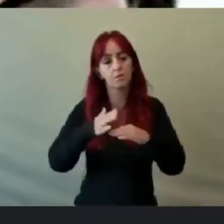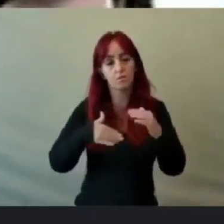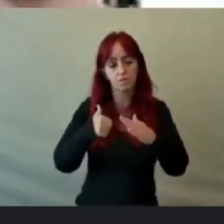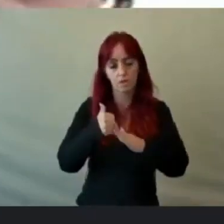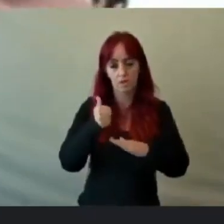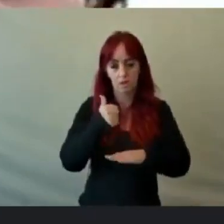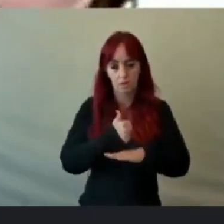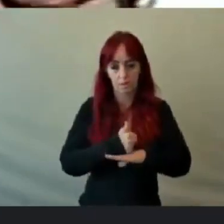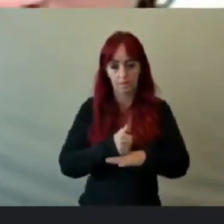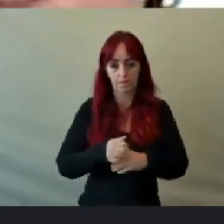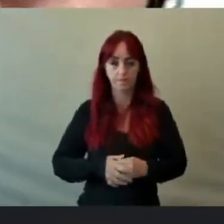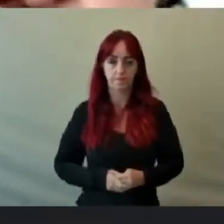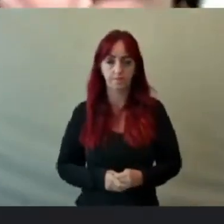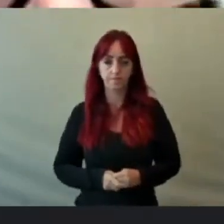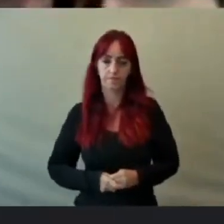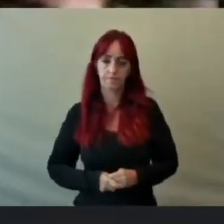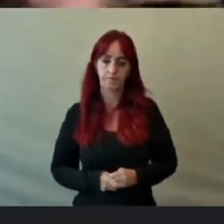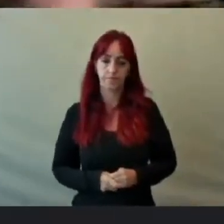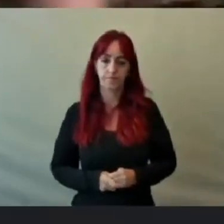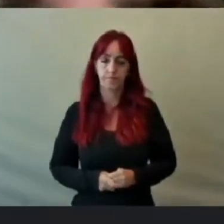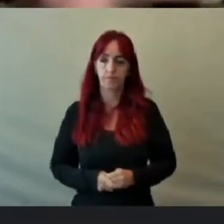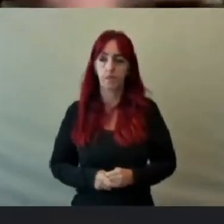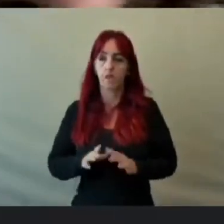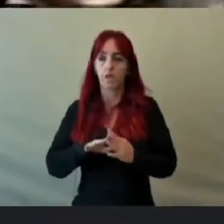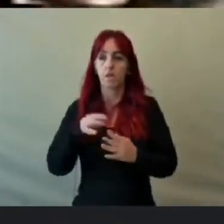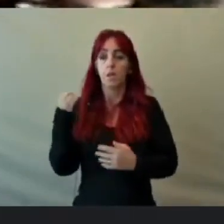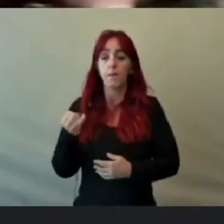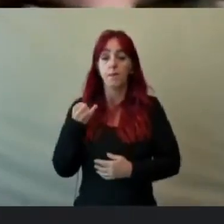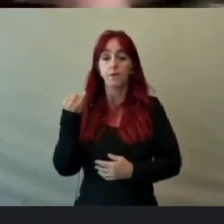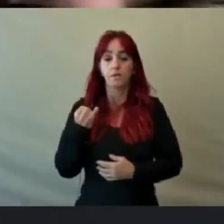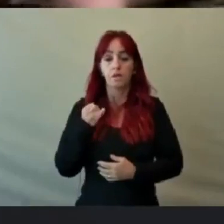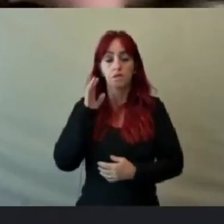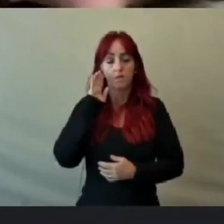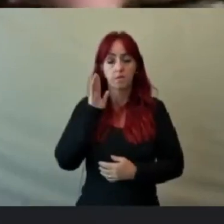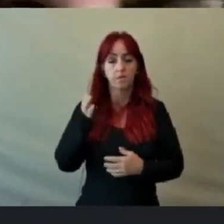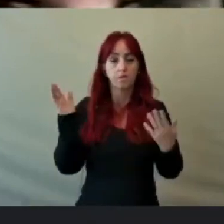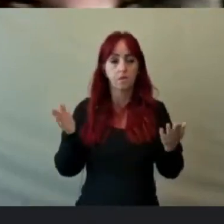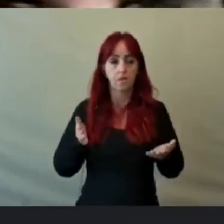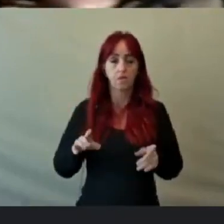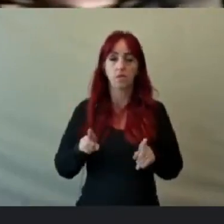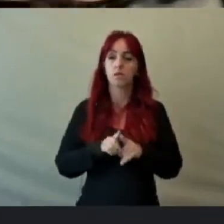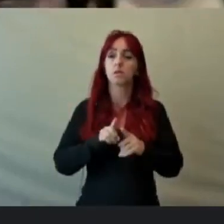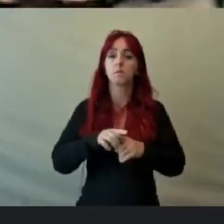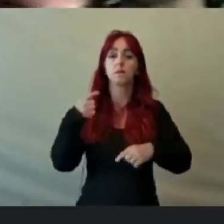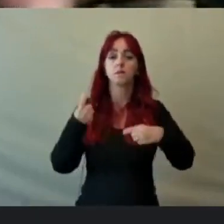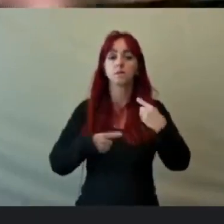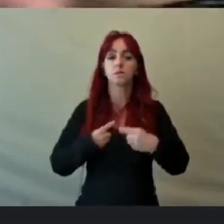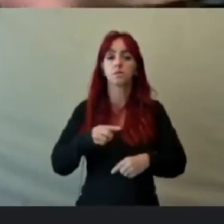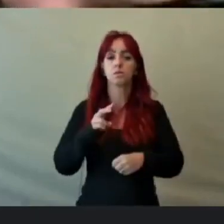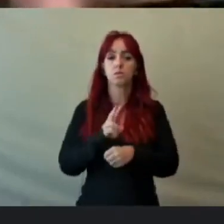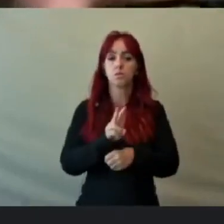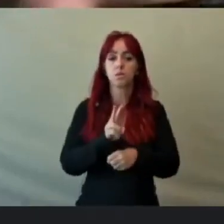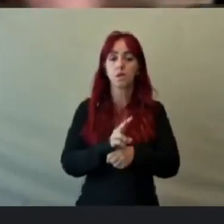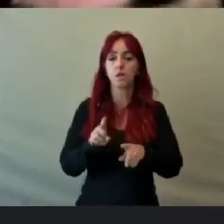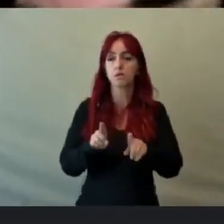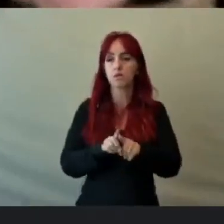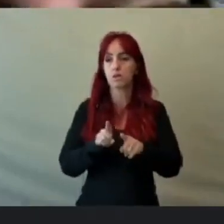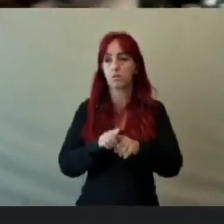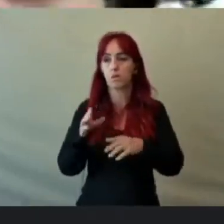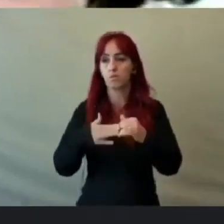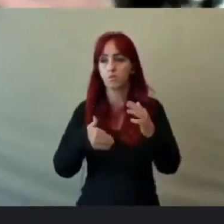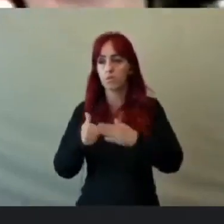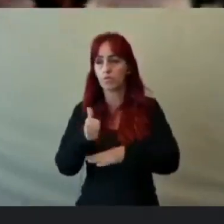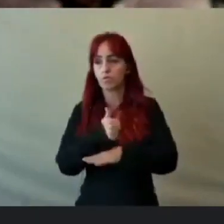fundamental principalmente agora que a gente também discute a política de cuidado e esses são profissionais que estão muito à frente né da